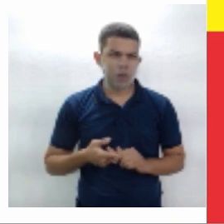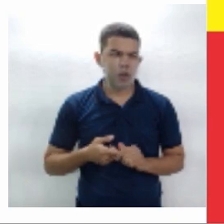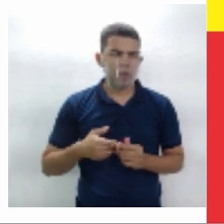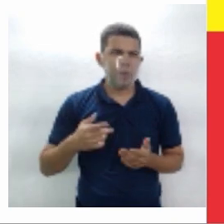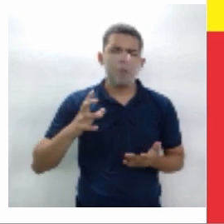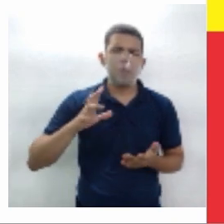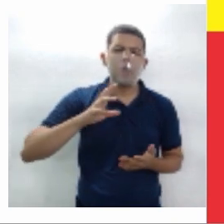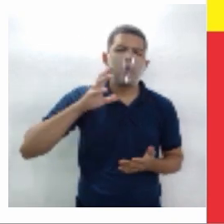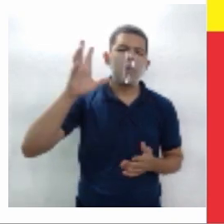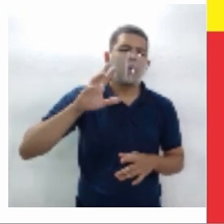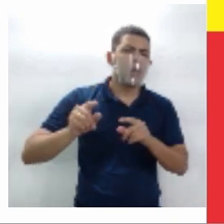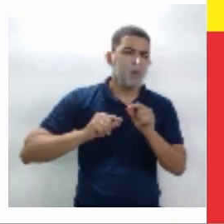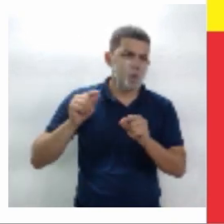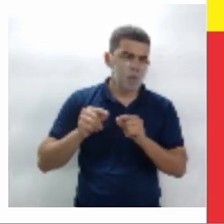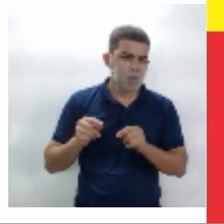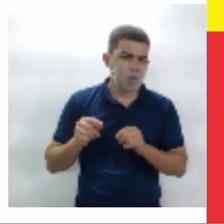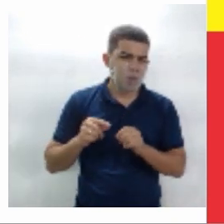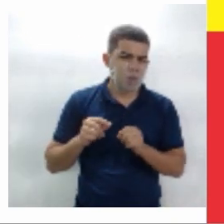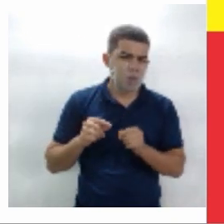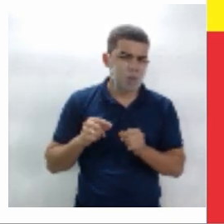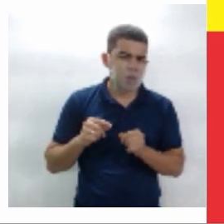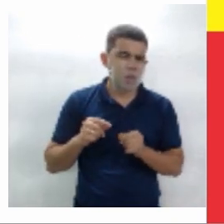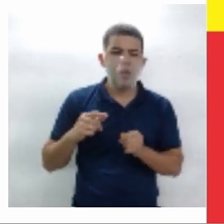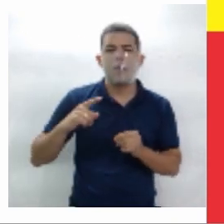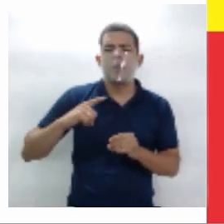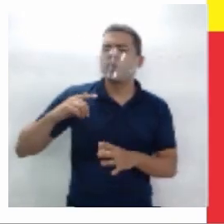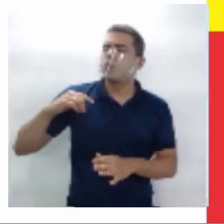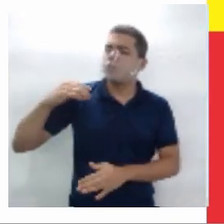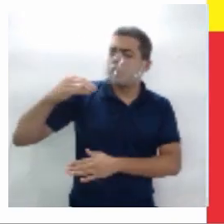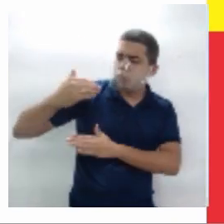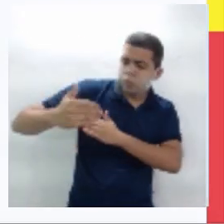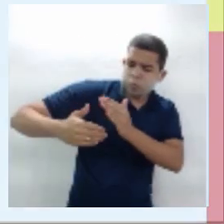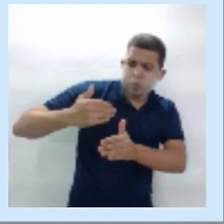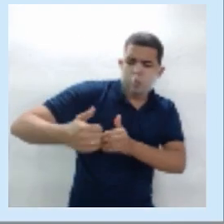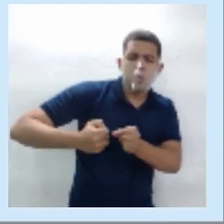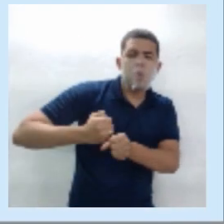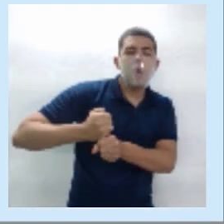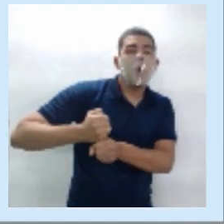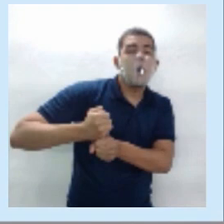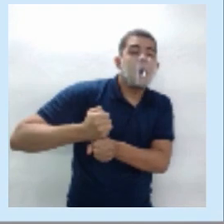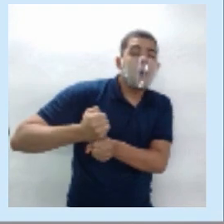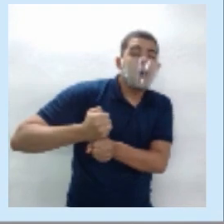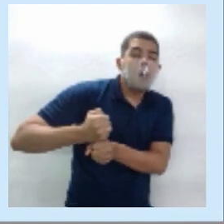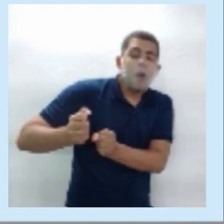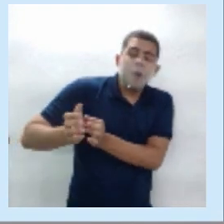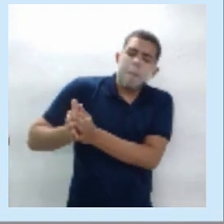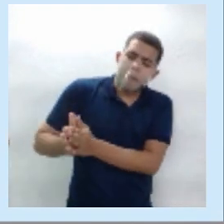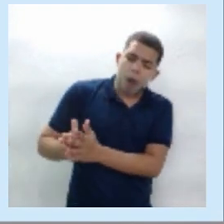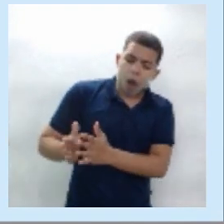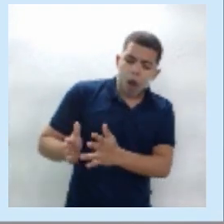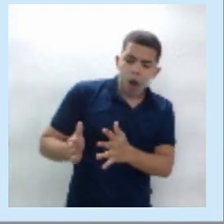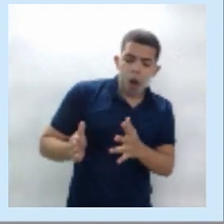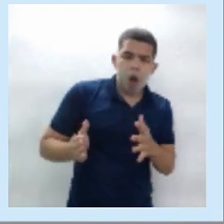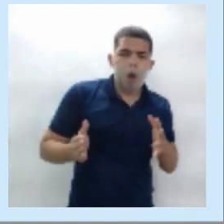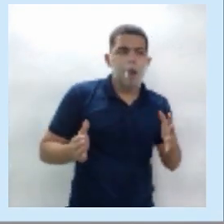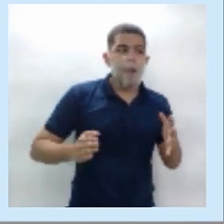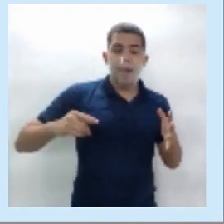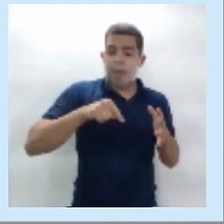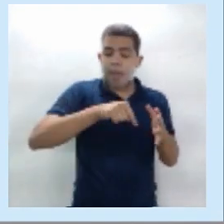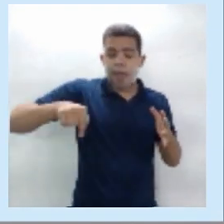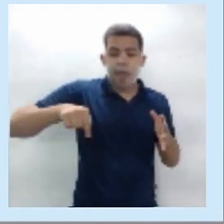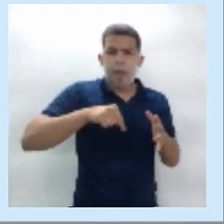o que é que acontece, né? Aconteceram que com o passar do tempo, né, as